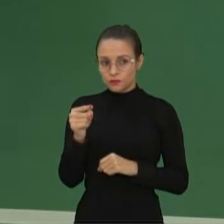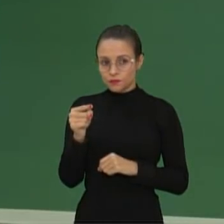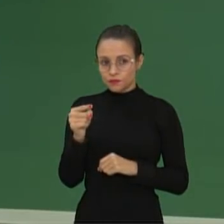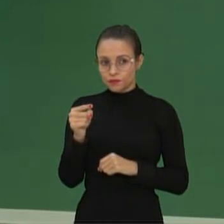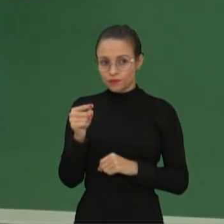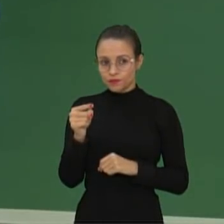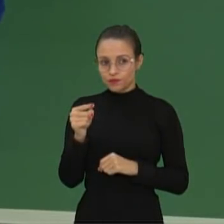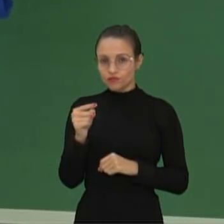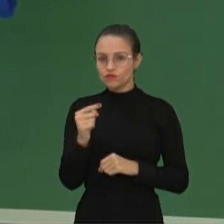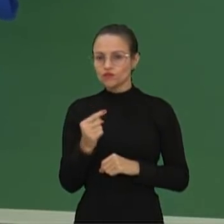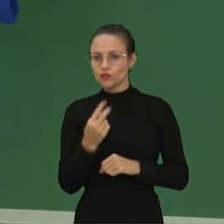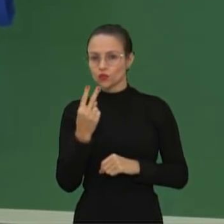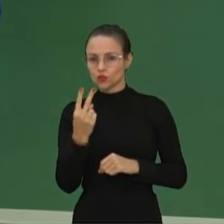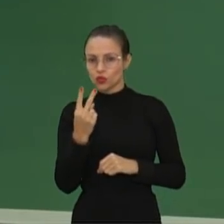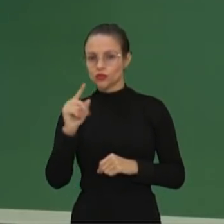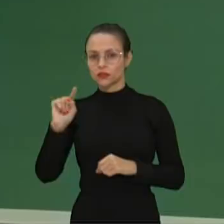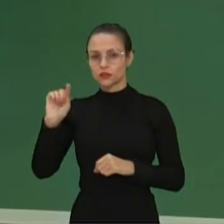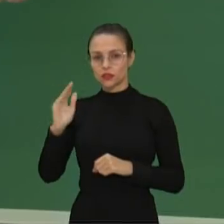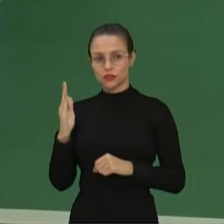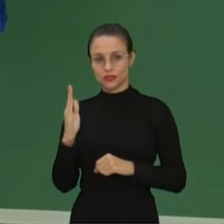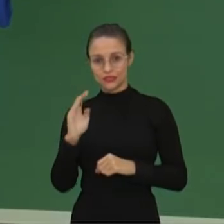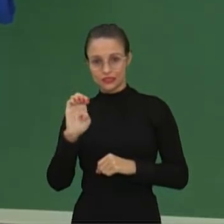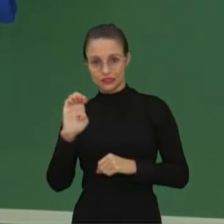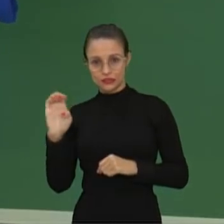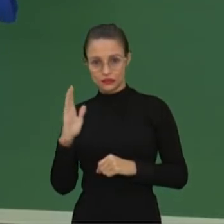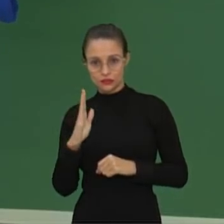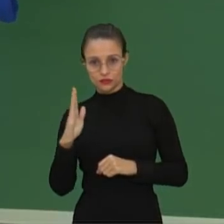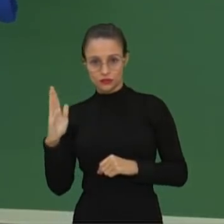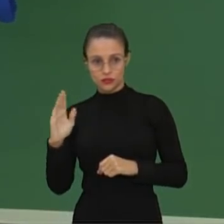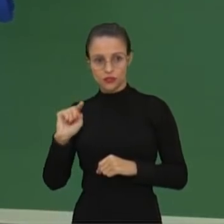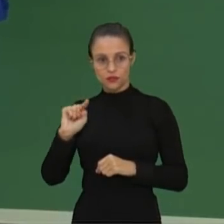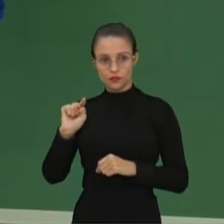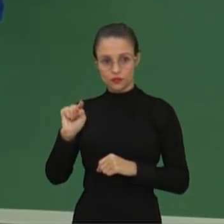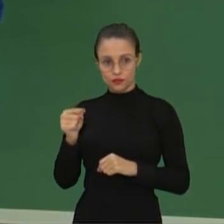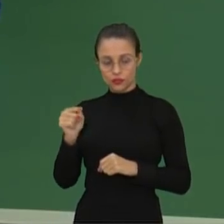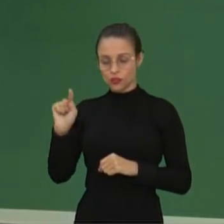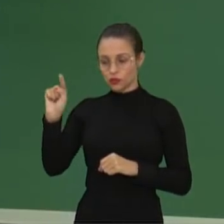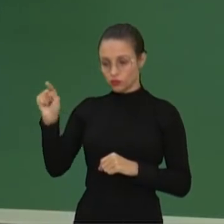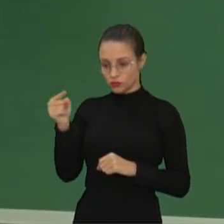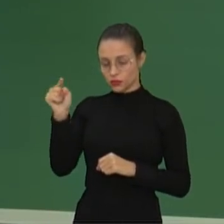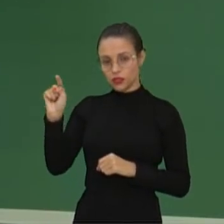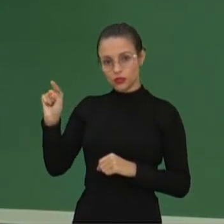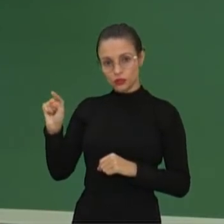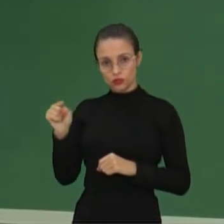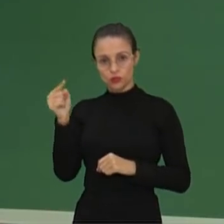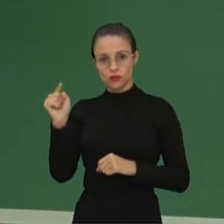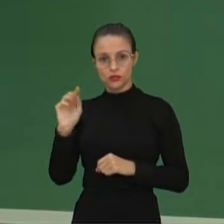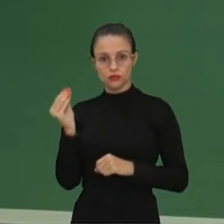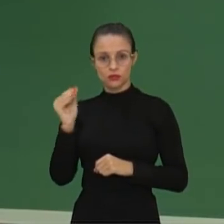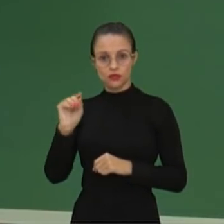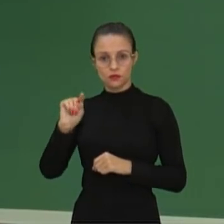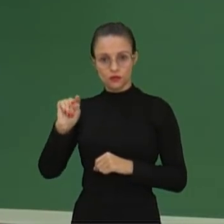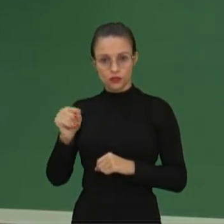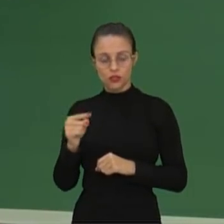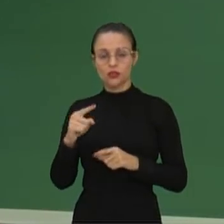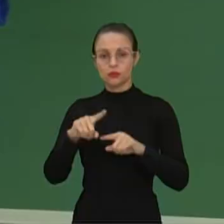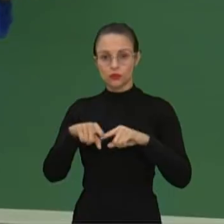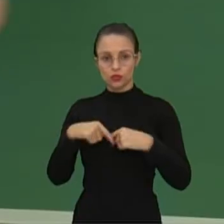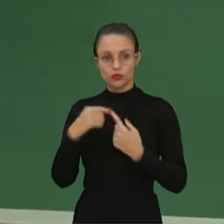duas casas decimais, nós vamos andar para a esquerda. Então, a vírgula está aqui, ó, 1, 2. Por isso que ficou